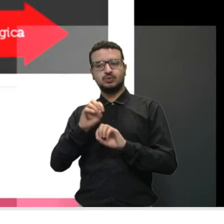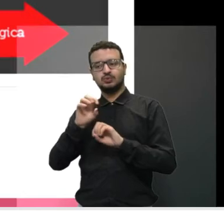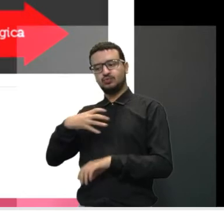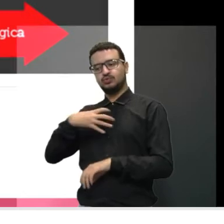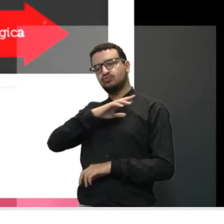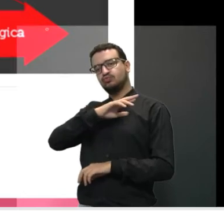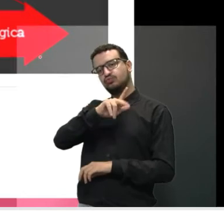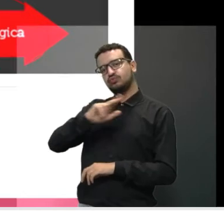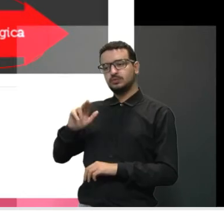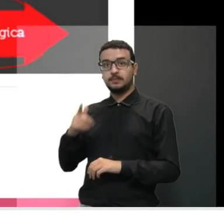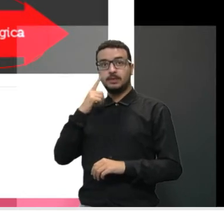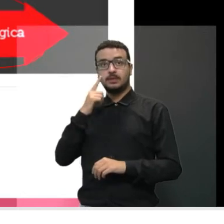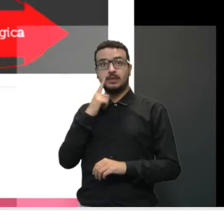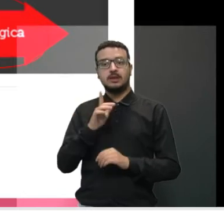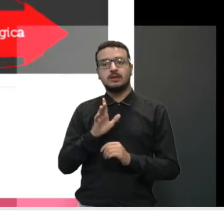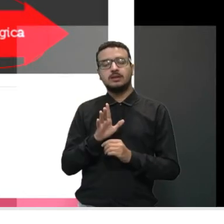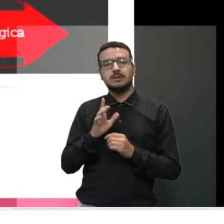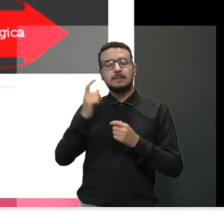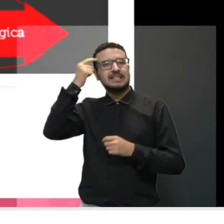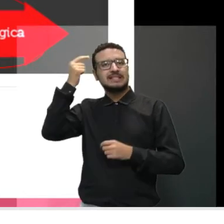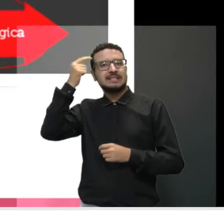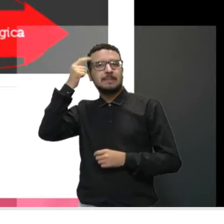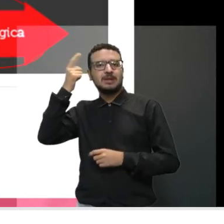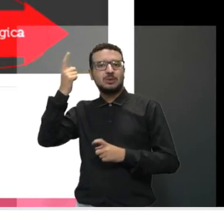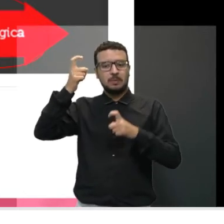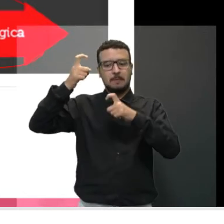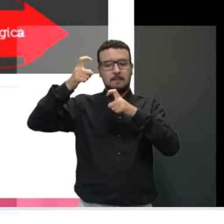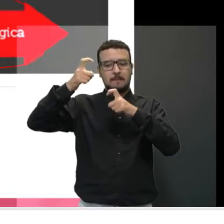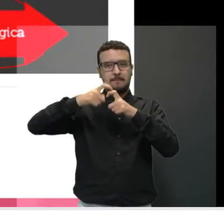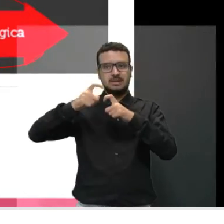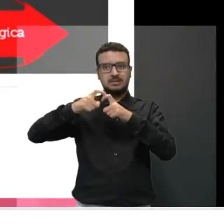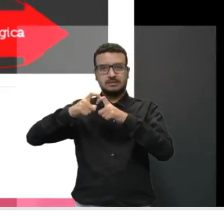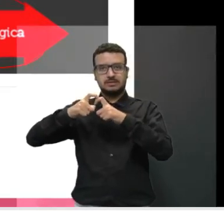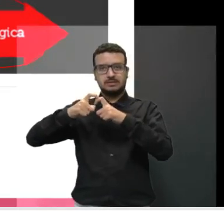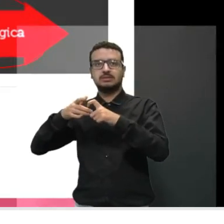socioantropológica. Vamos pensar agora nessas 2 perspectivas. A